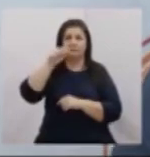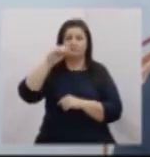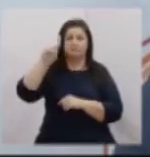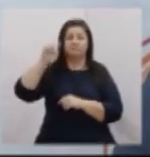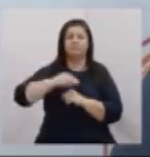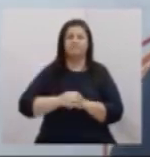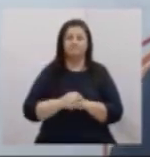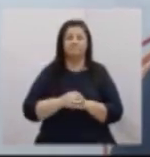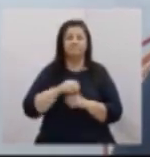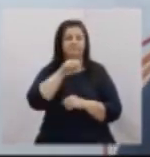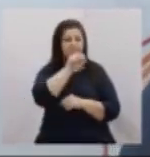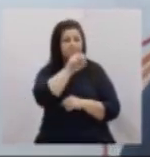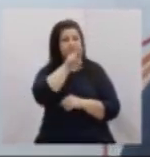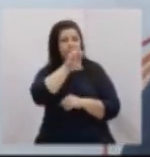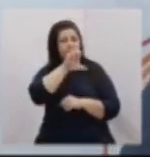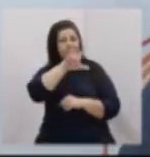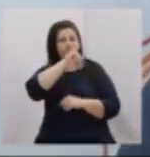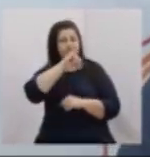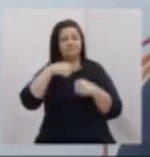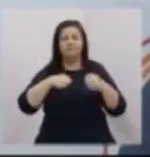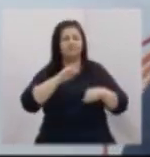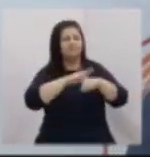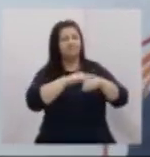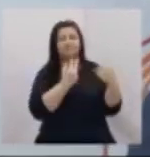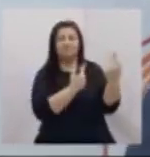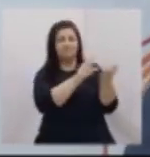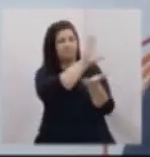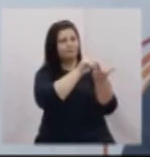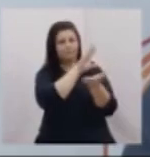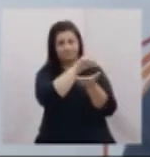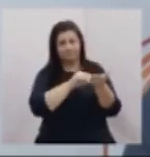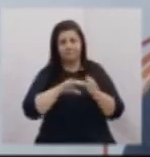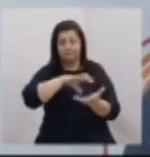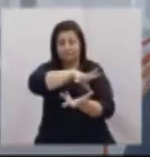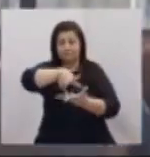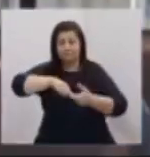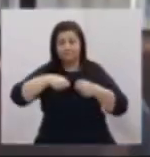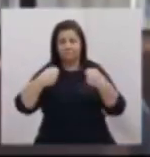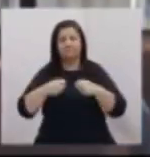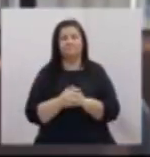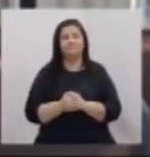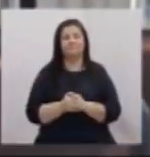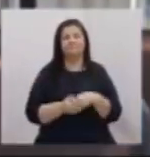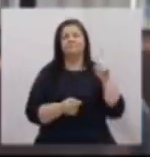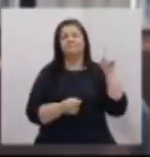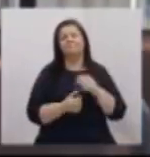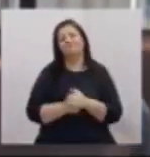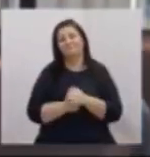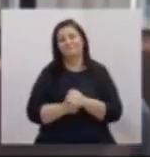precisamos de pessoas como você para mudar a realidade da sociedade. O mundo carece de pessoas como a senhora. Eu acredito